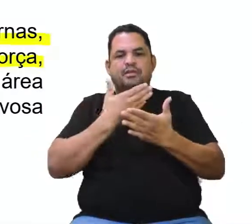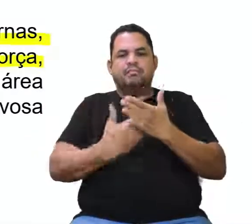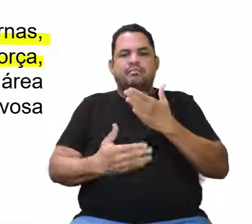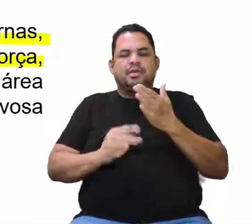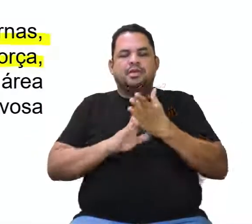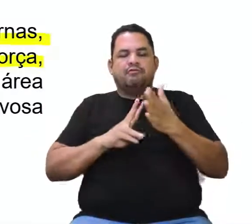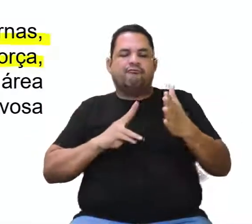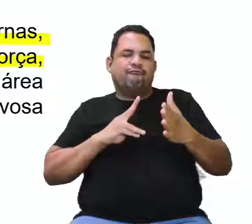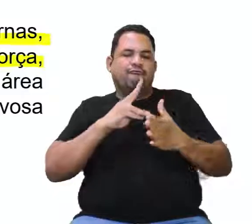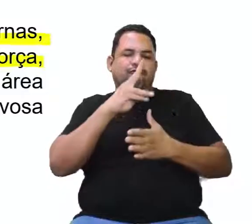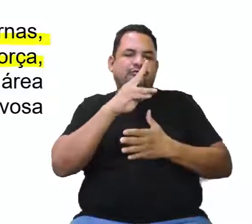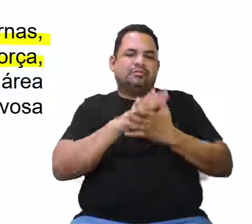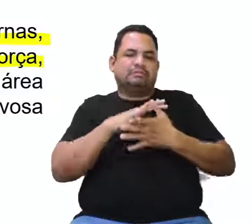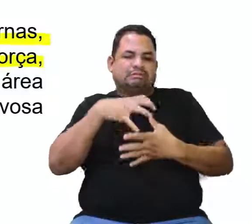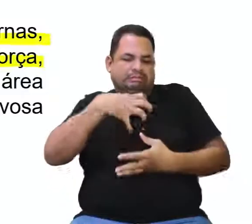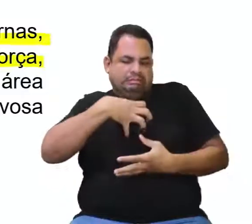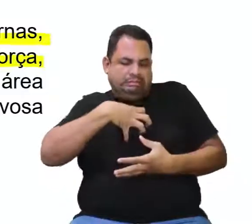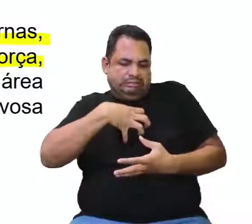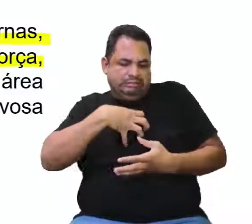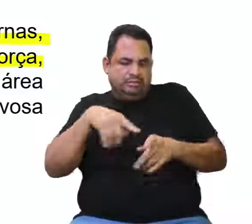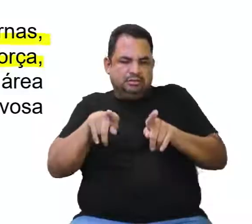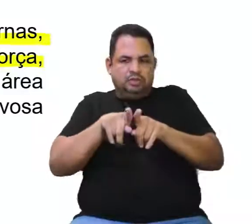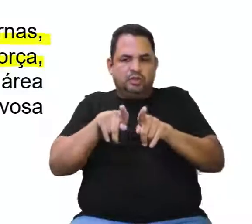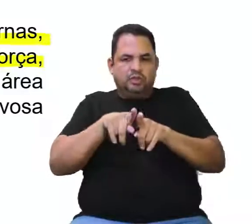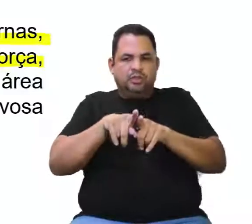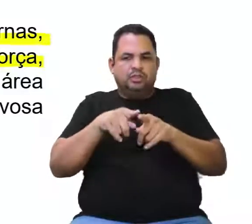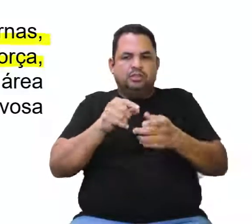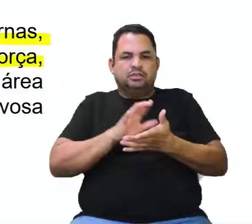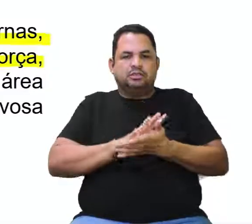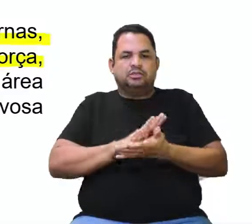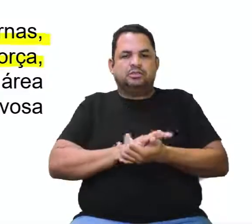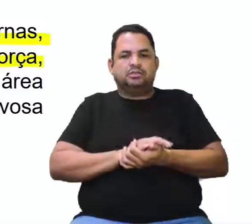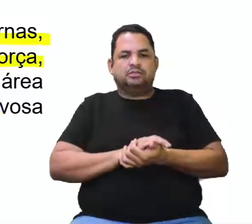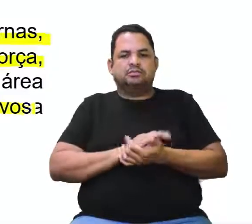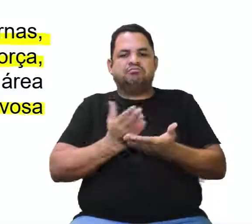de força, de sensibilidade